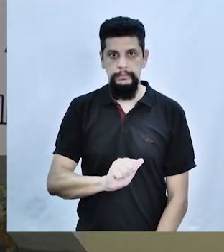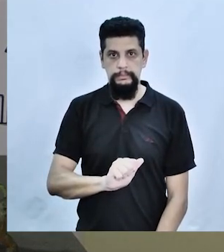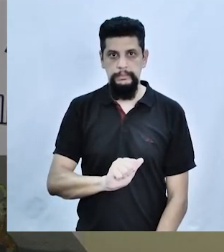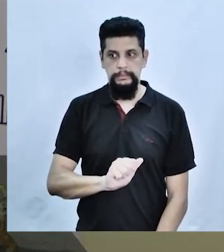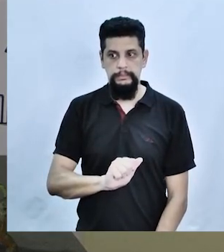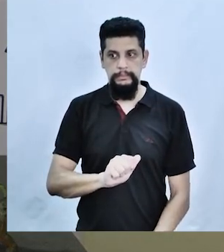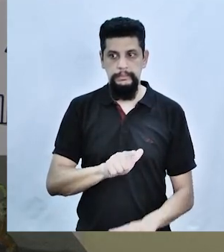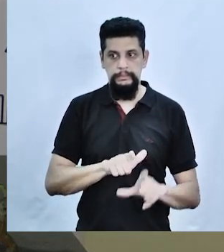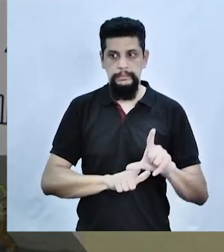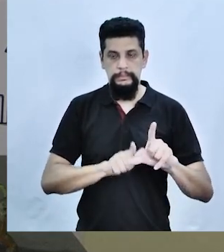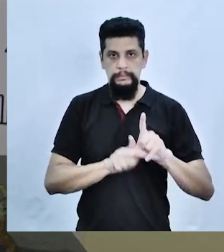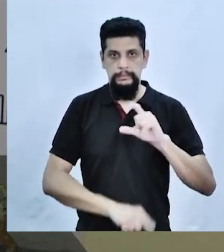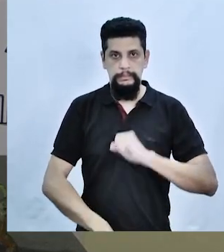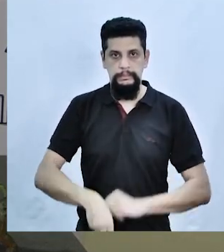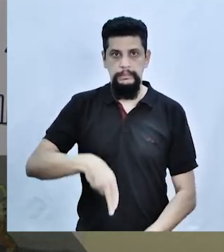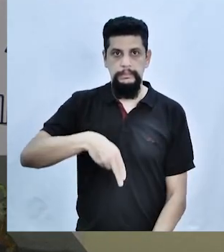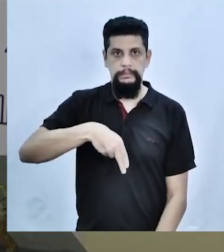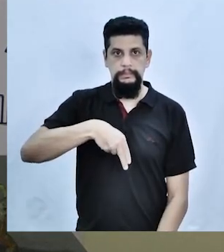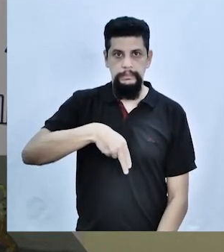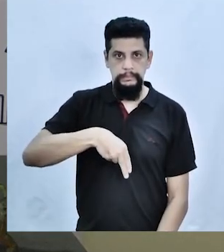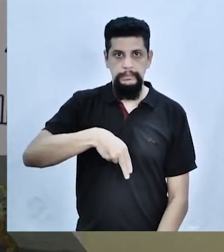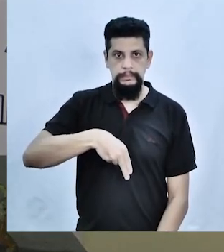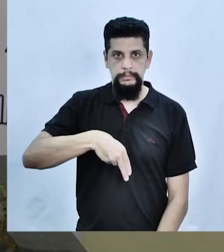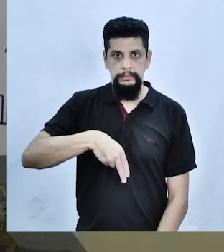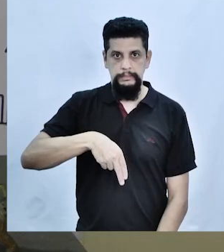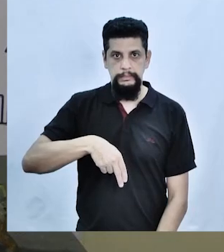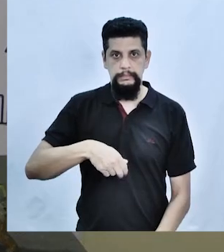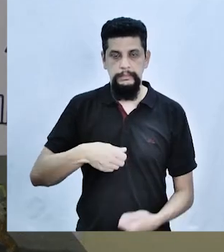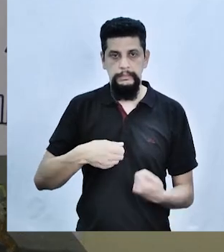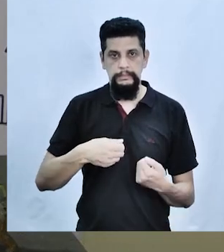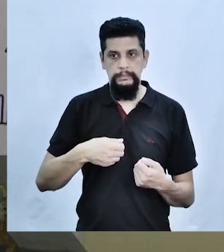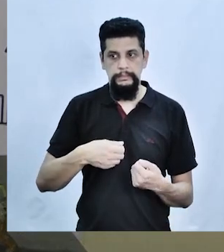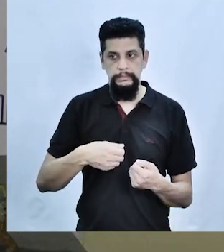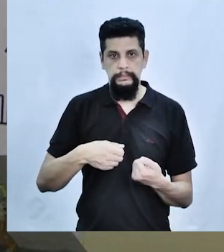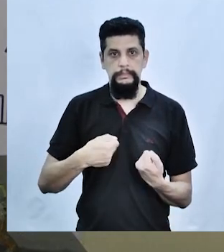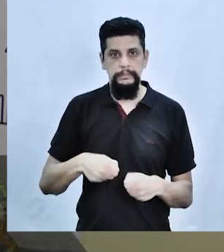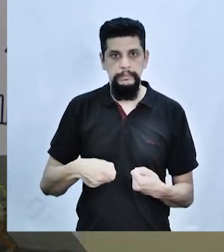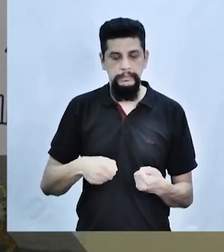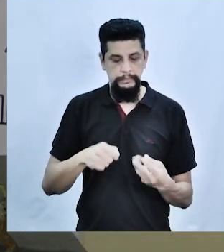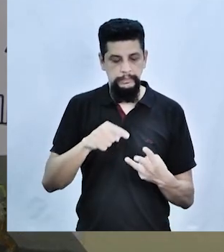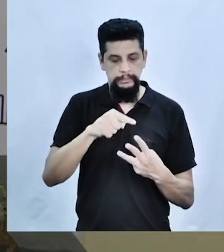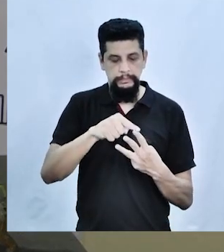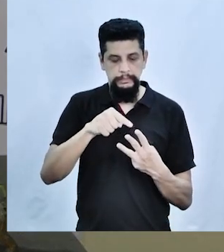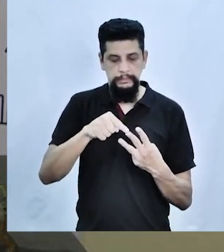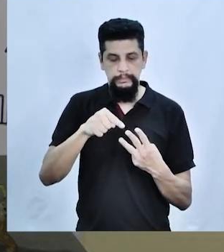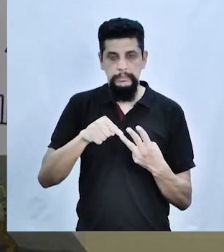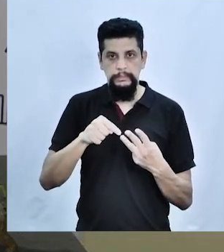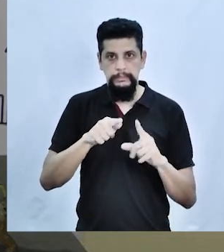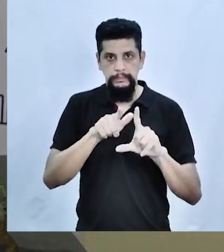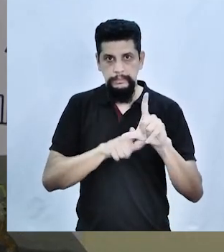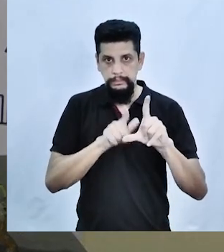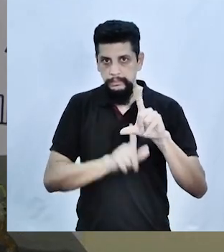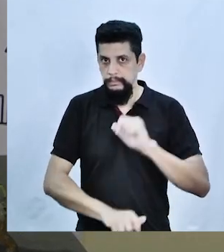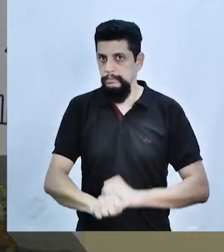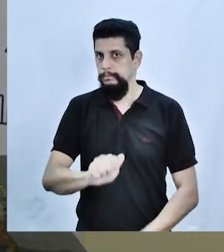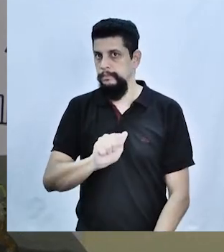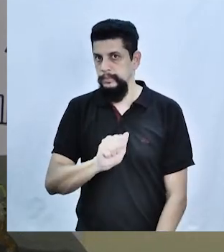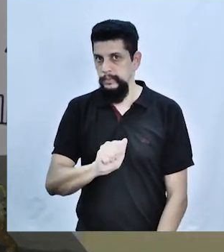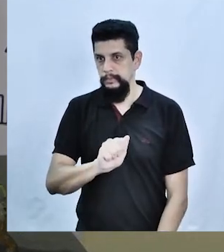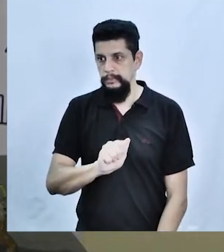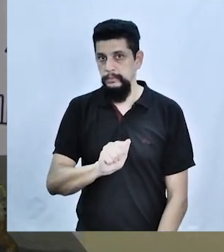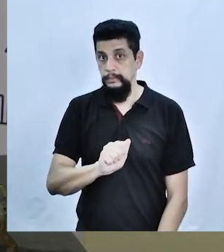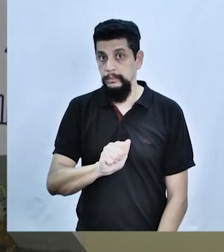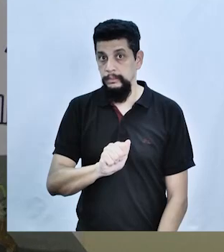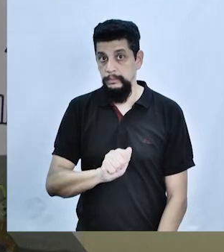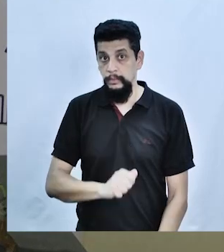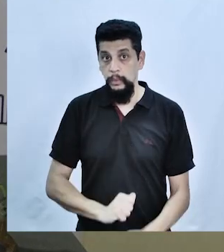ordem ainda. Uhum. O N. Vocês precisamos de três letras A. Olha